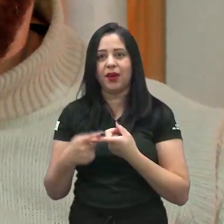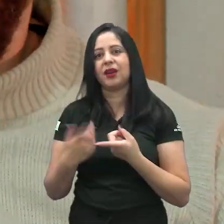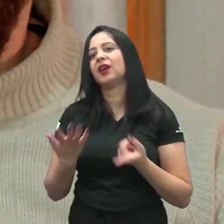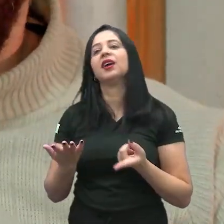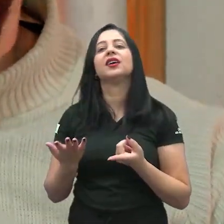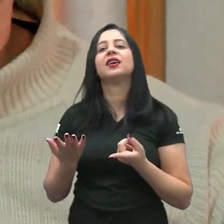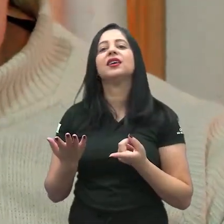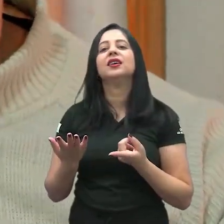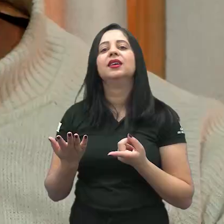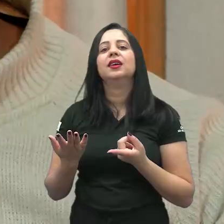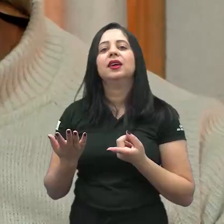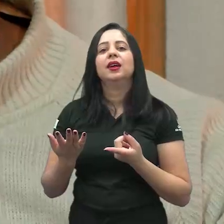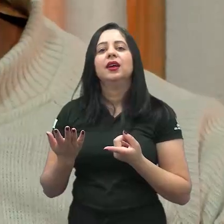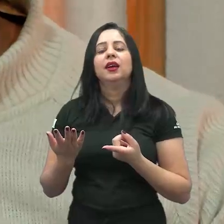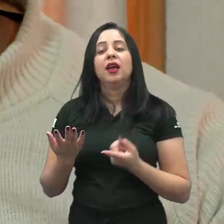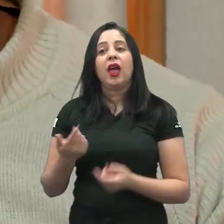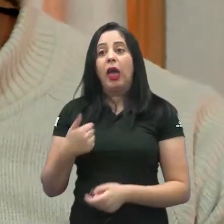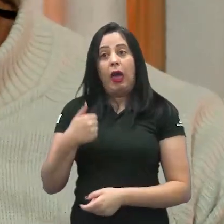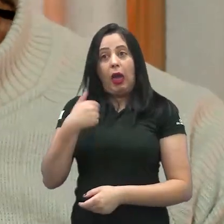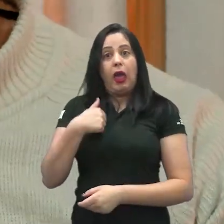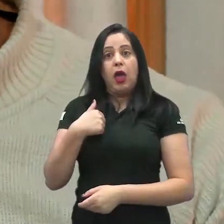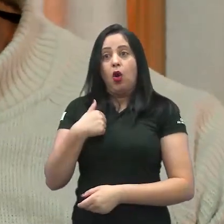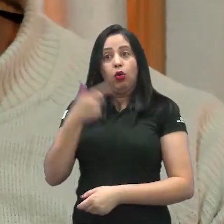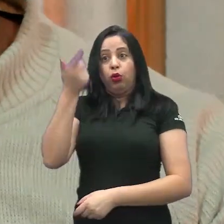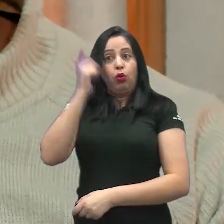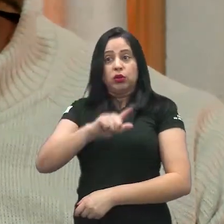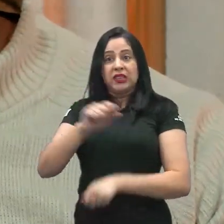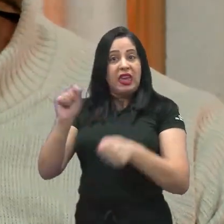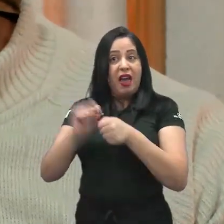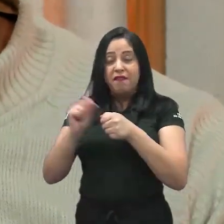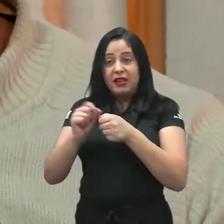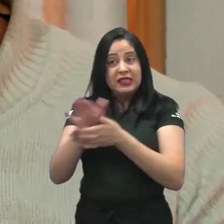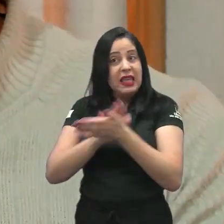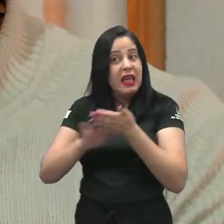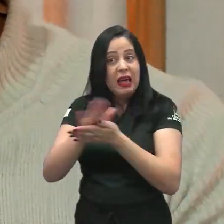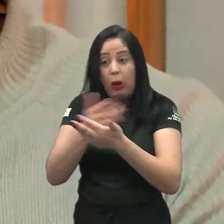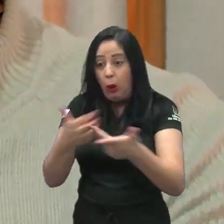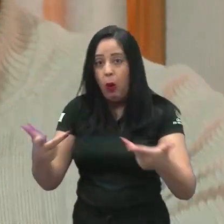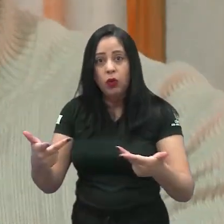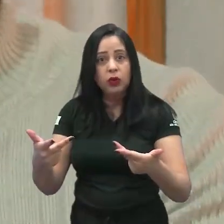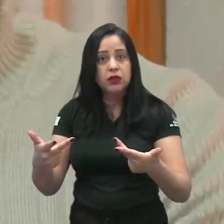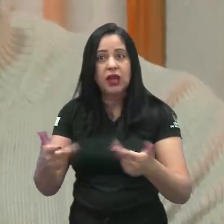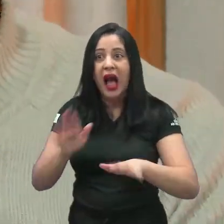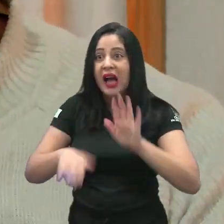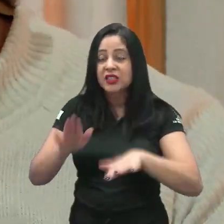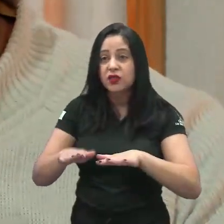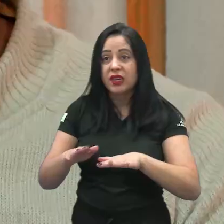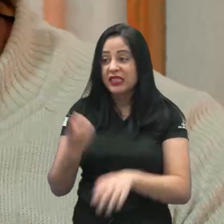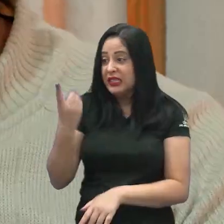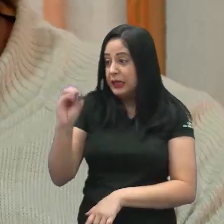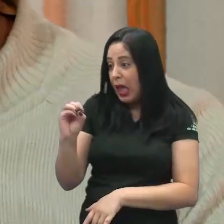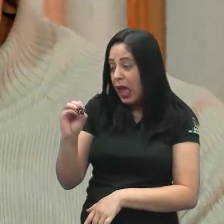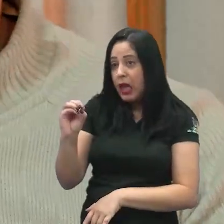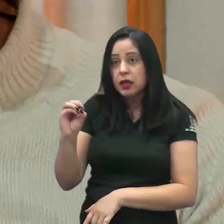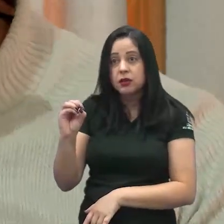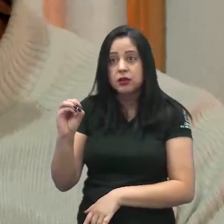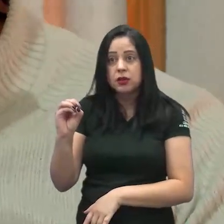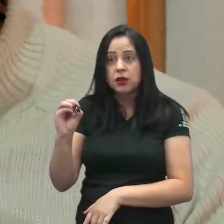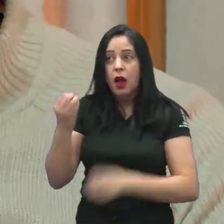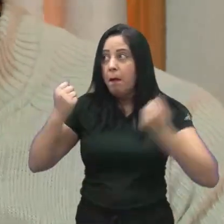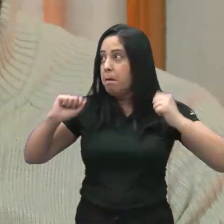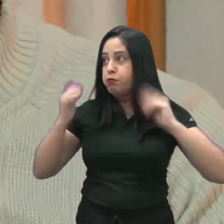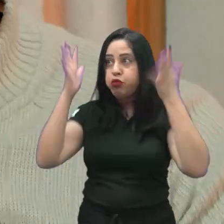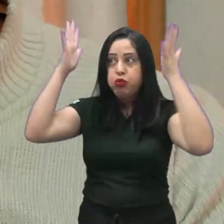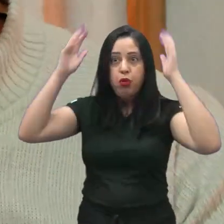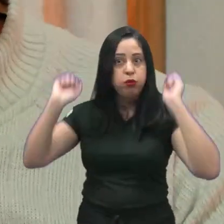Porque eu simplesmente não conseguia fazer absolutamente nada. Eu tinha cerca de 9, às vezes até 10 crises por dia, sabe? Uma